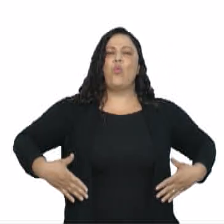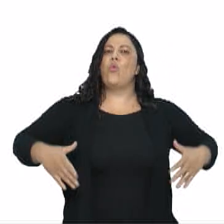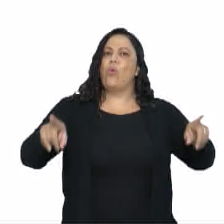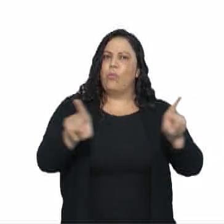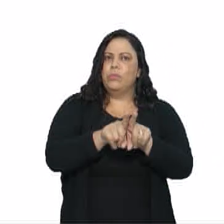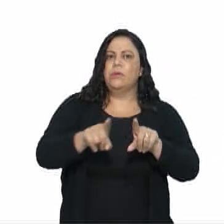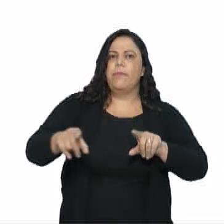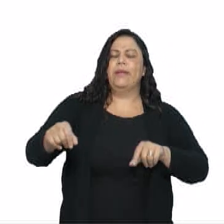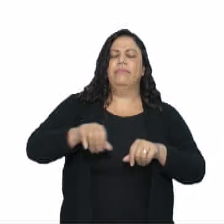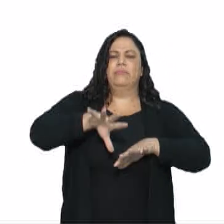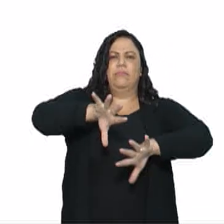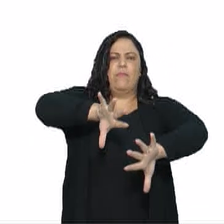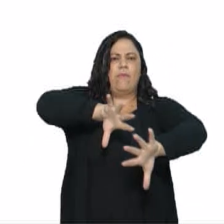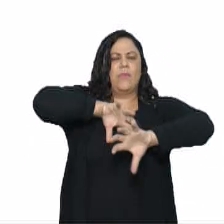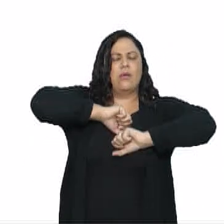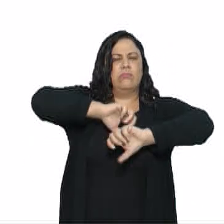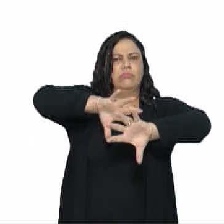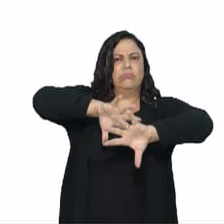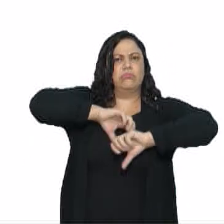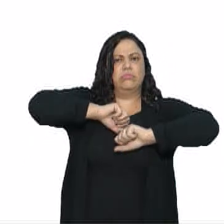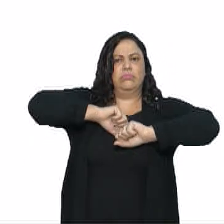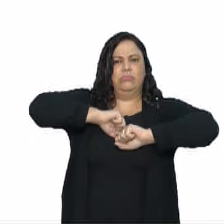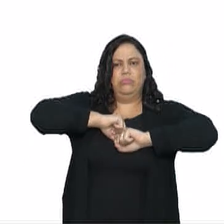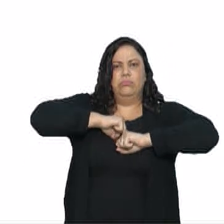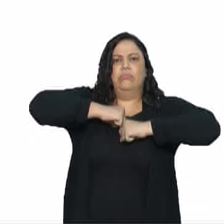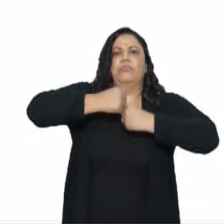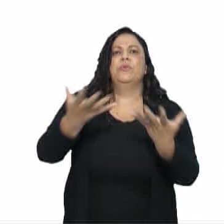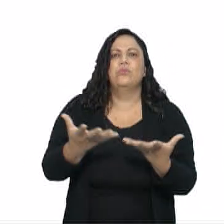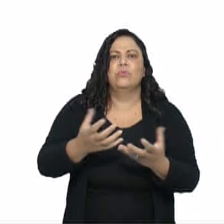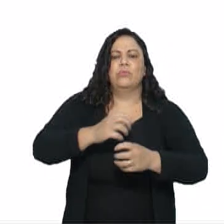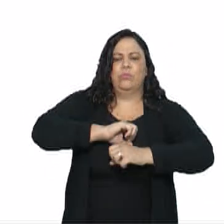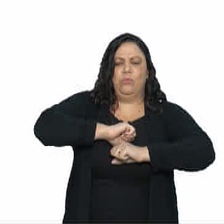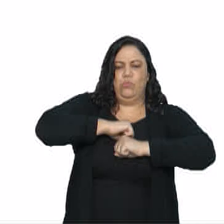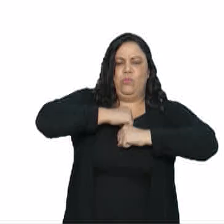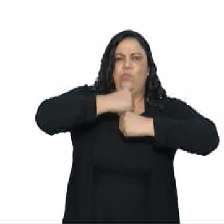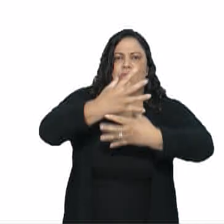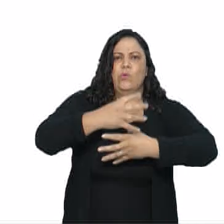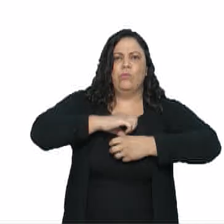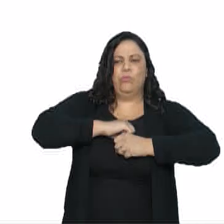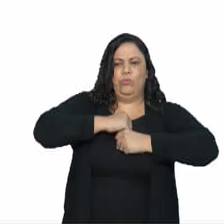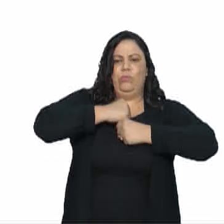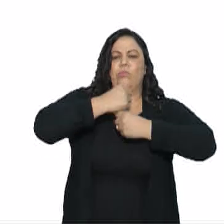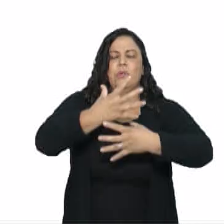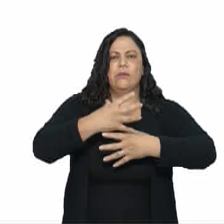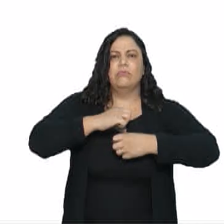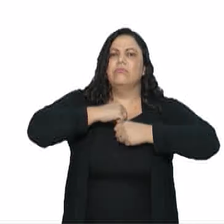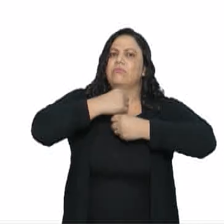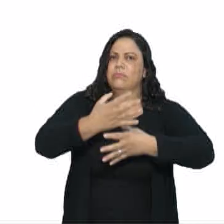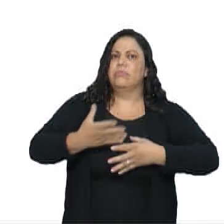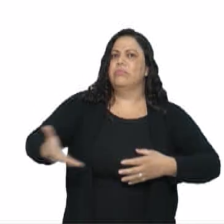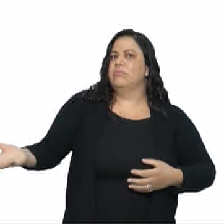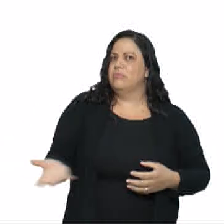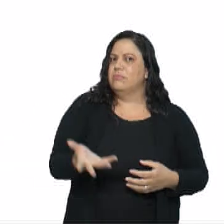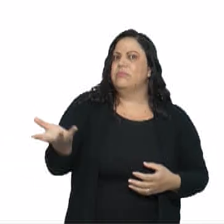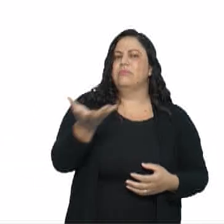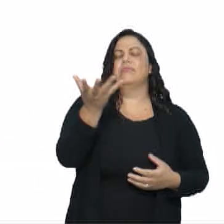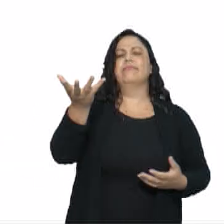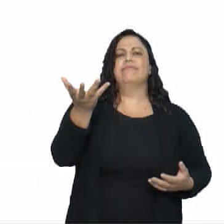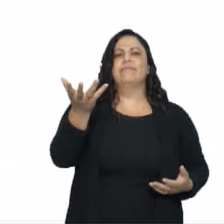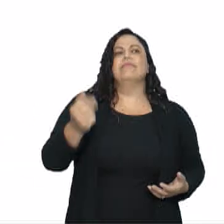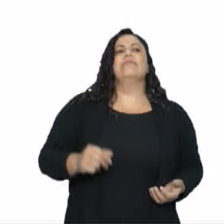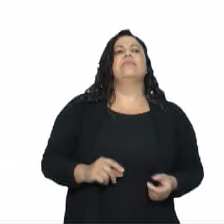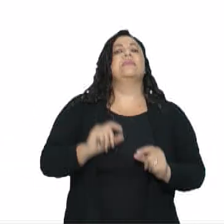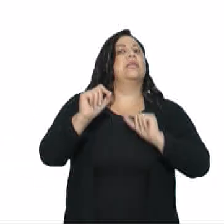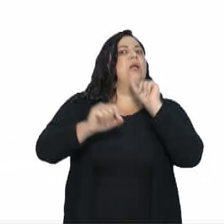captação dessas informações, impulsos são gerados e transportados para serem processados e interpretados.